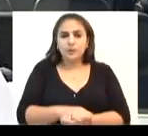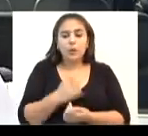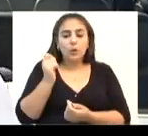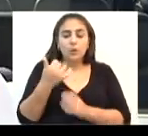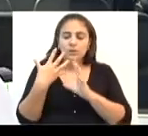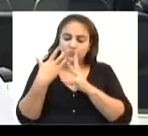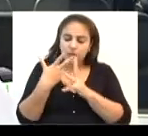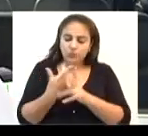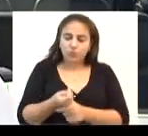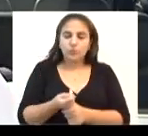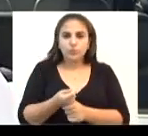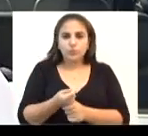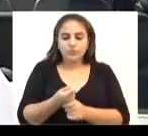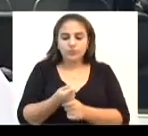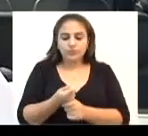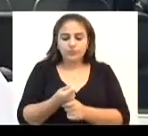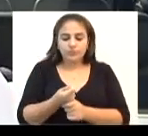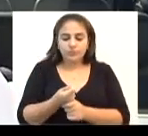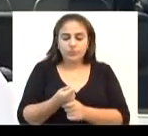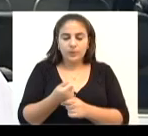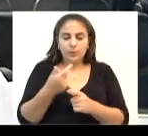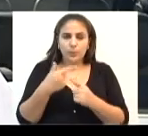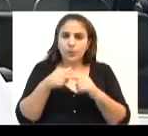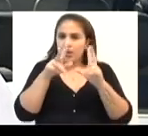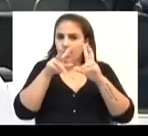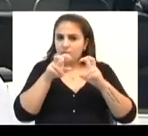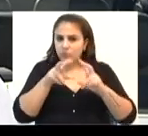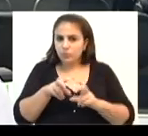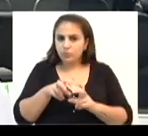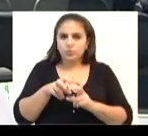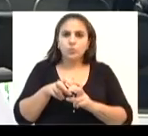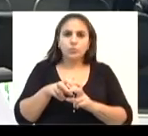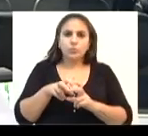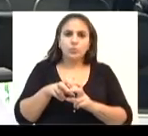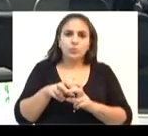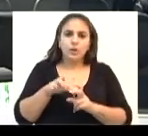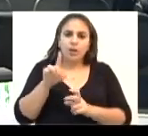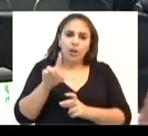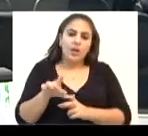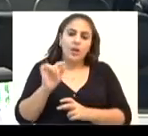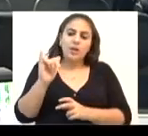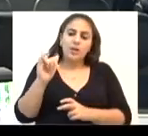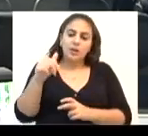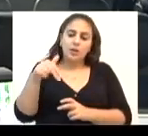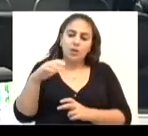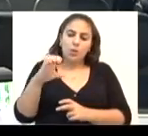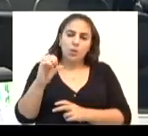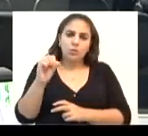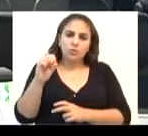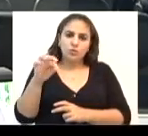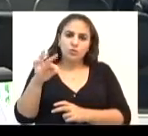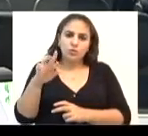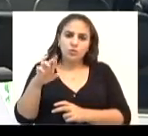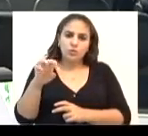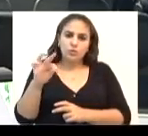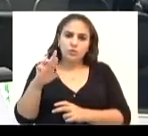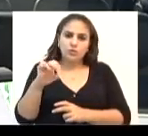quase todos eles pela questão inconstitucional, ou seja, que alguns